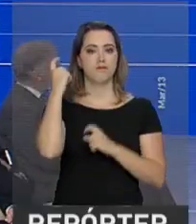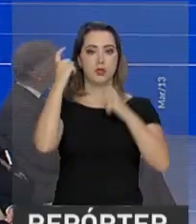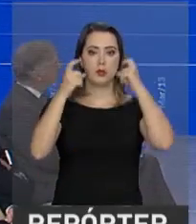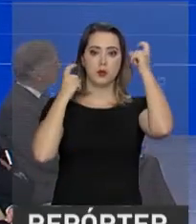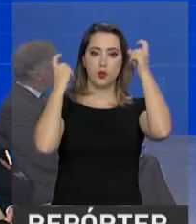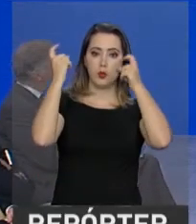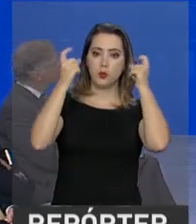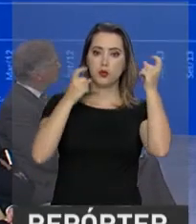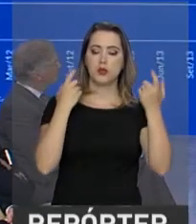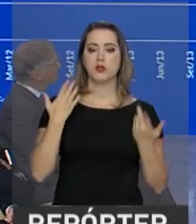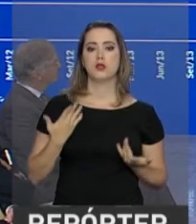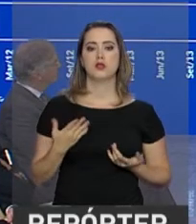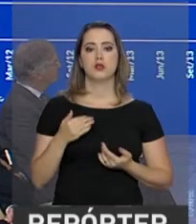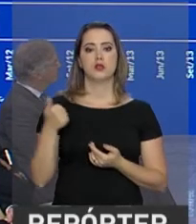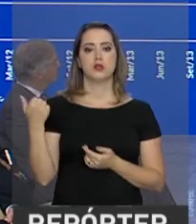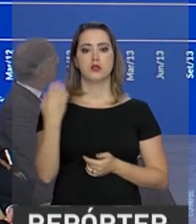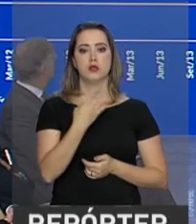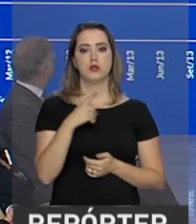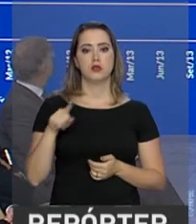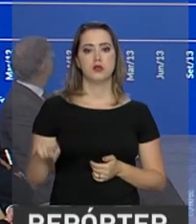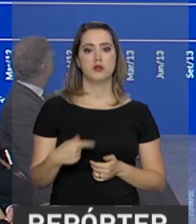preocupantes de